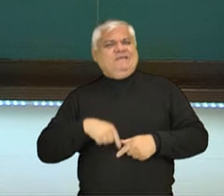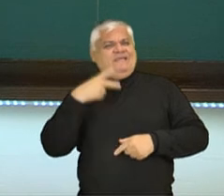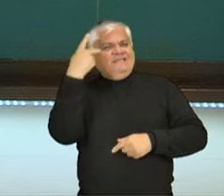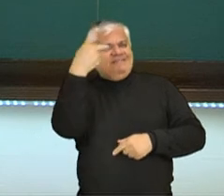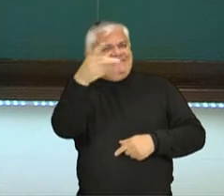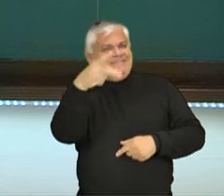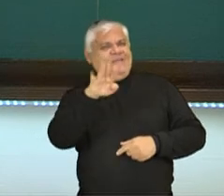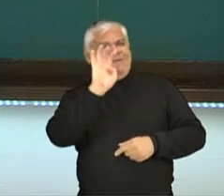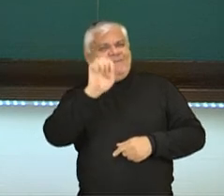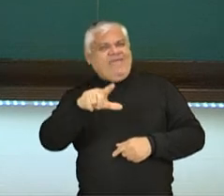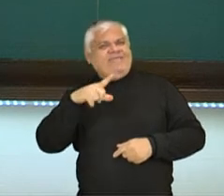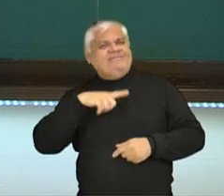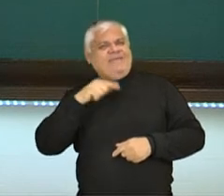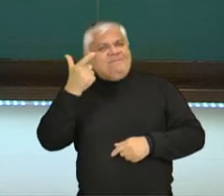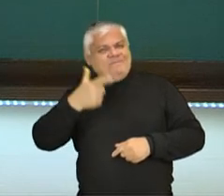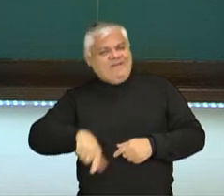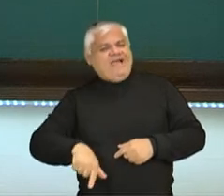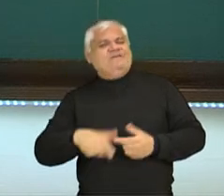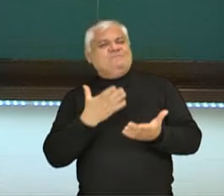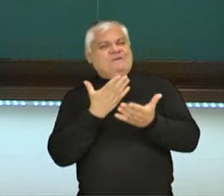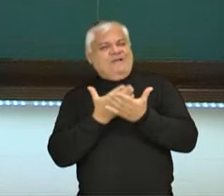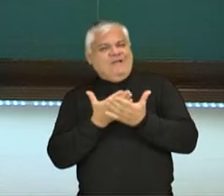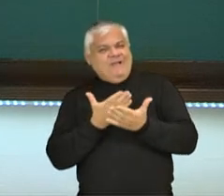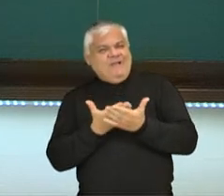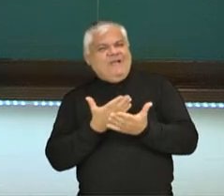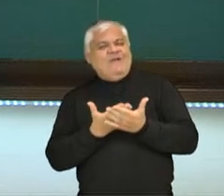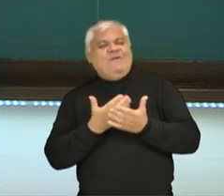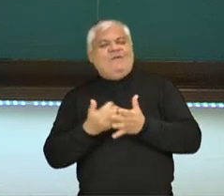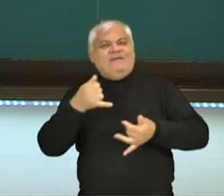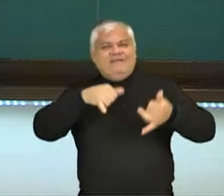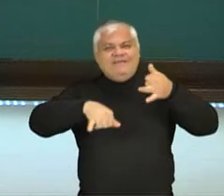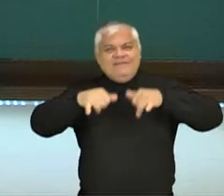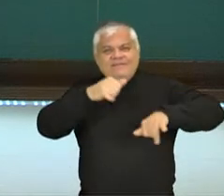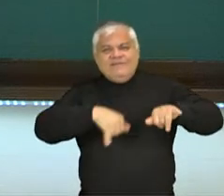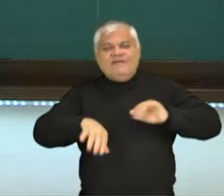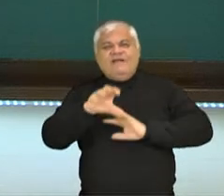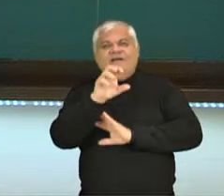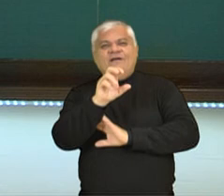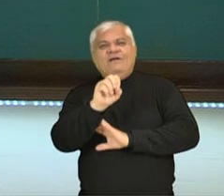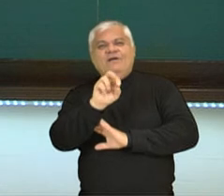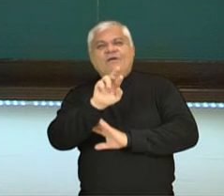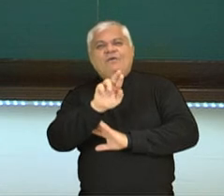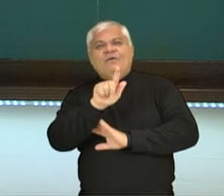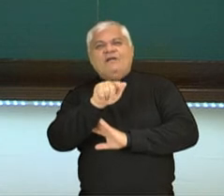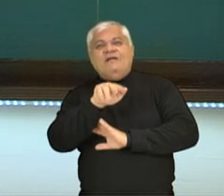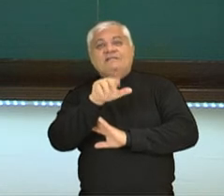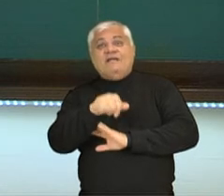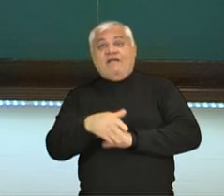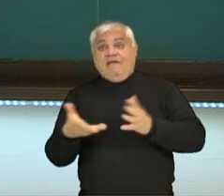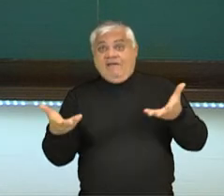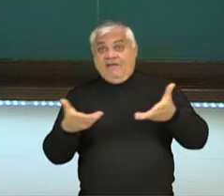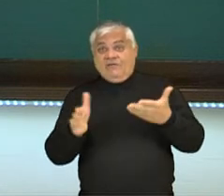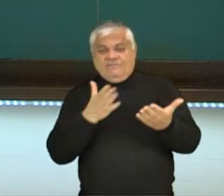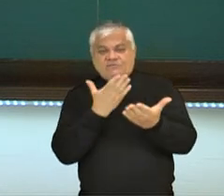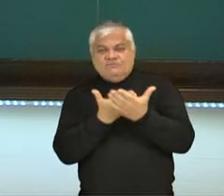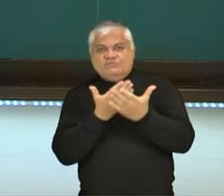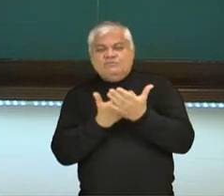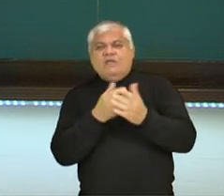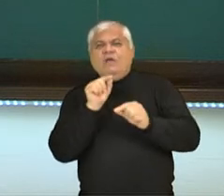vocês, nós temos mais um capítulo, mais uma aula de química orgânica e nesta ocasião vamos estudar